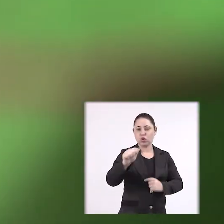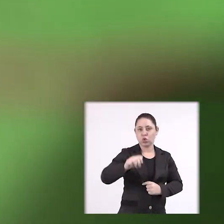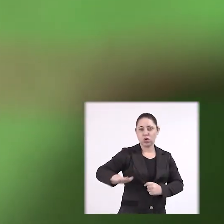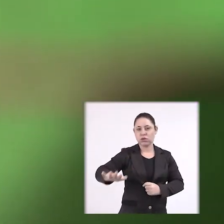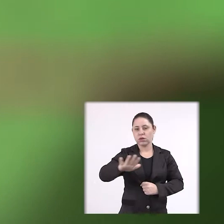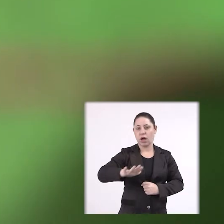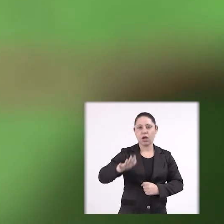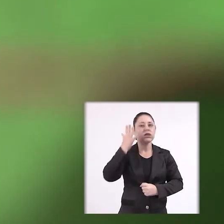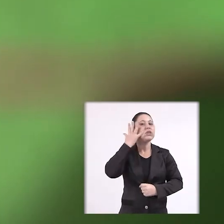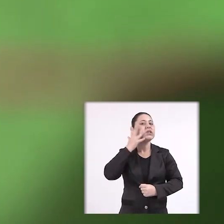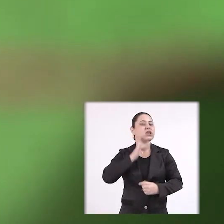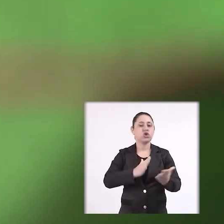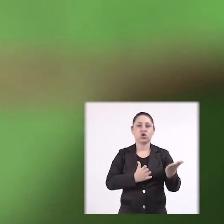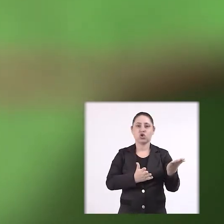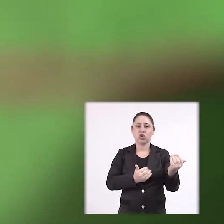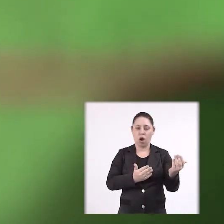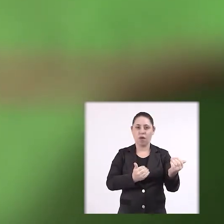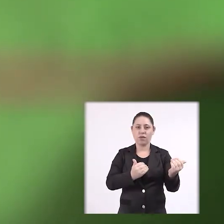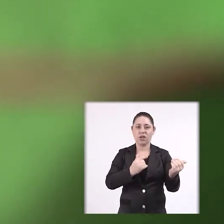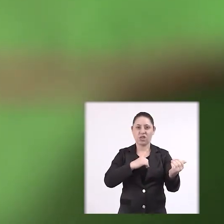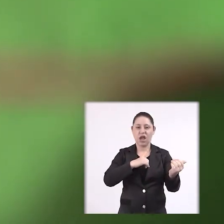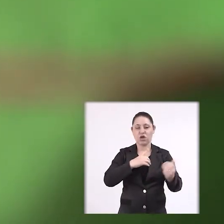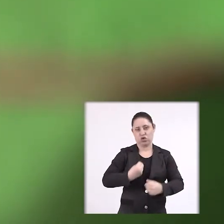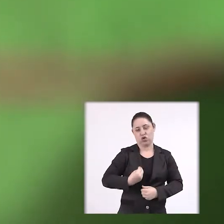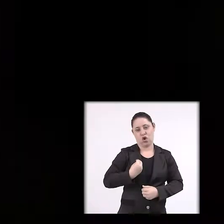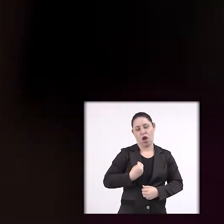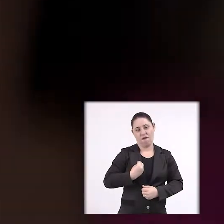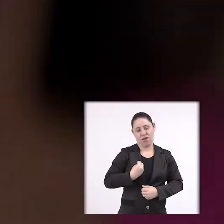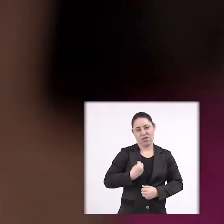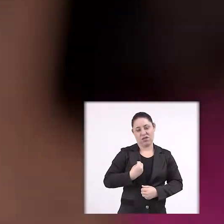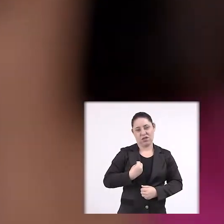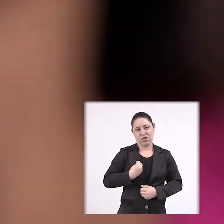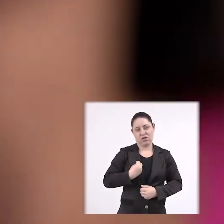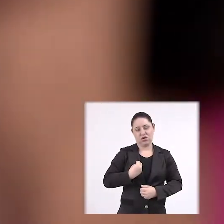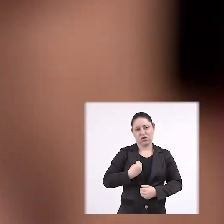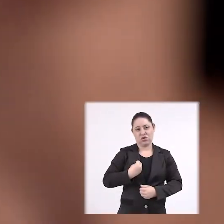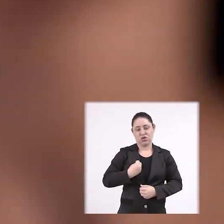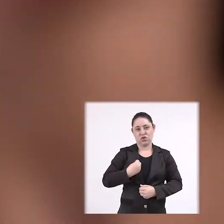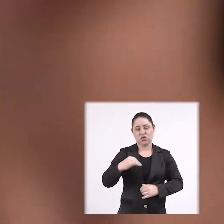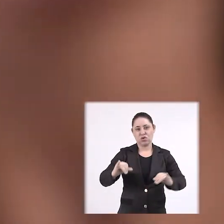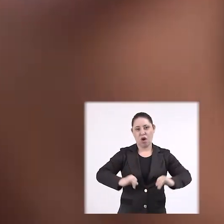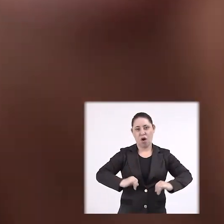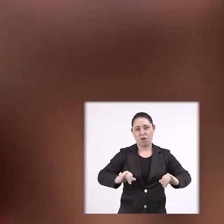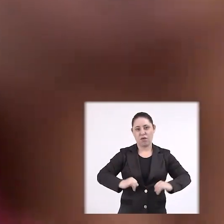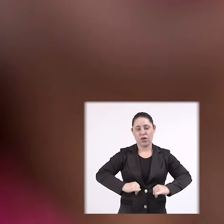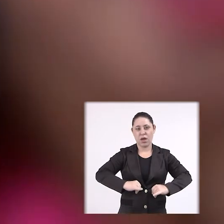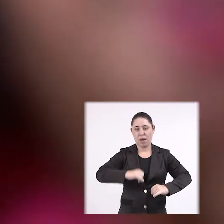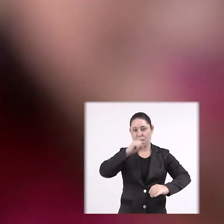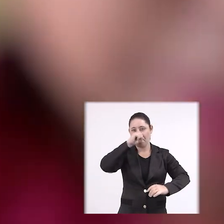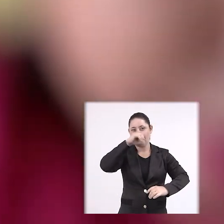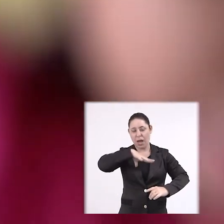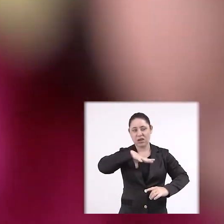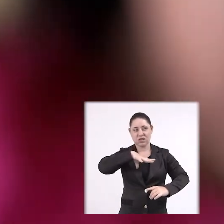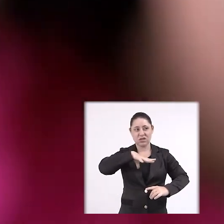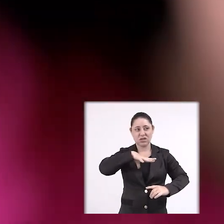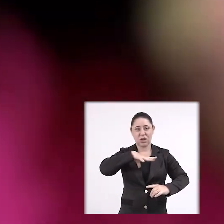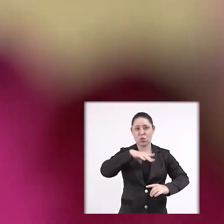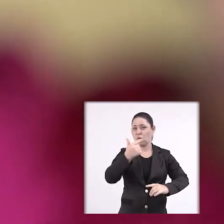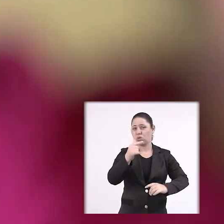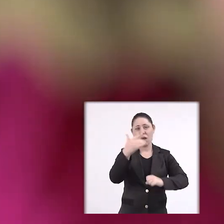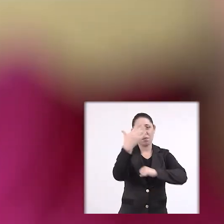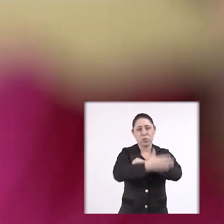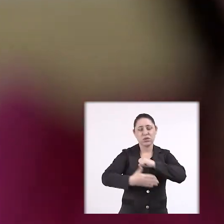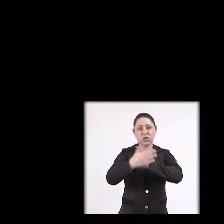social, as crianças e adolescentes em situação de abuso ficam afastadas de adultos protetores fora de